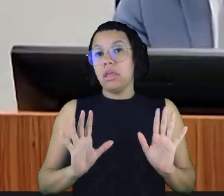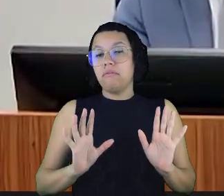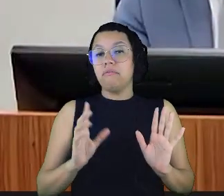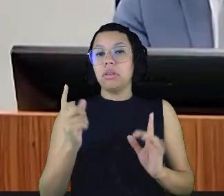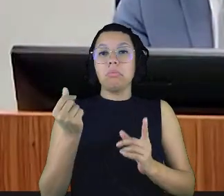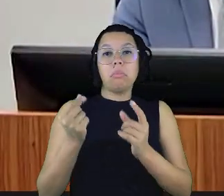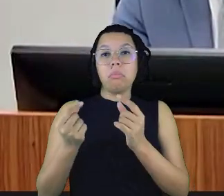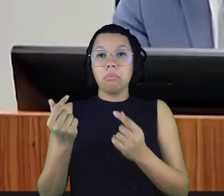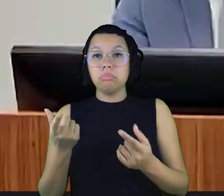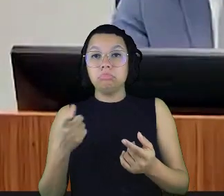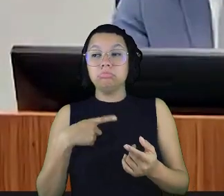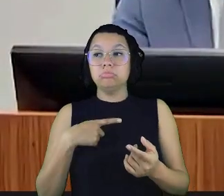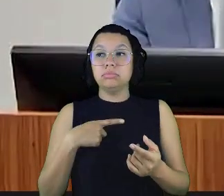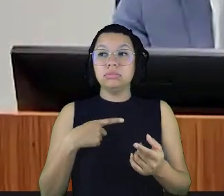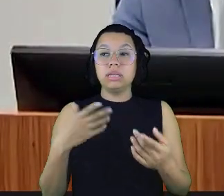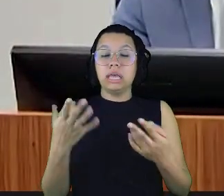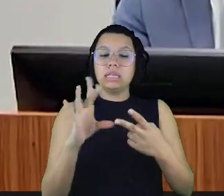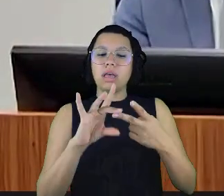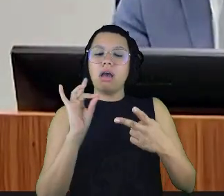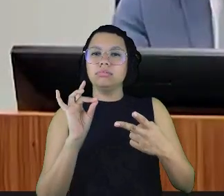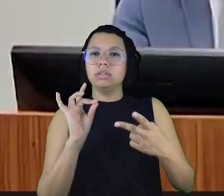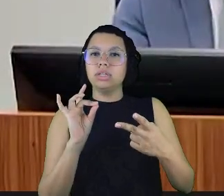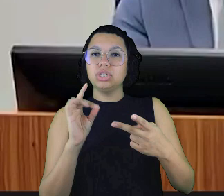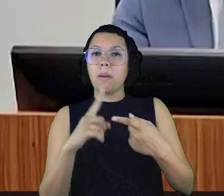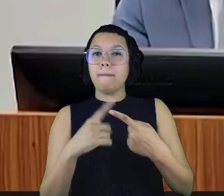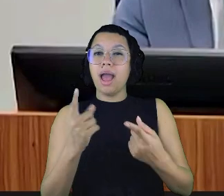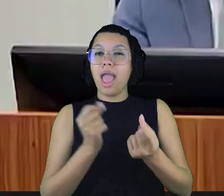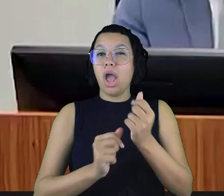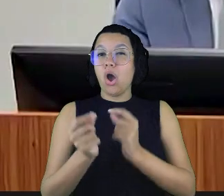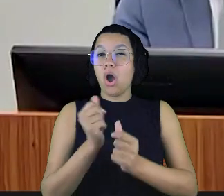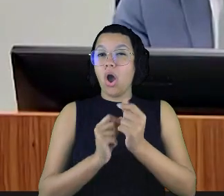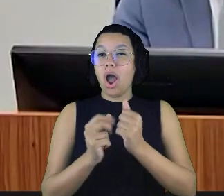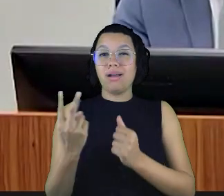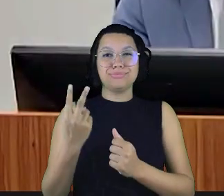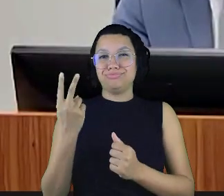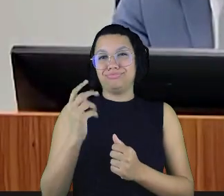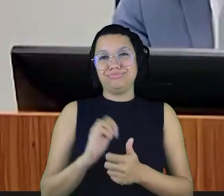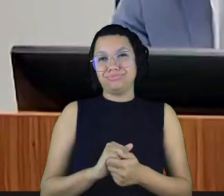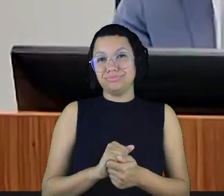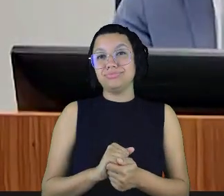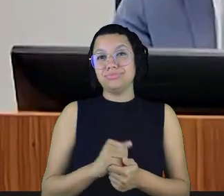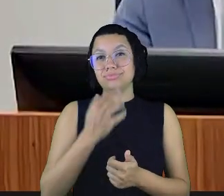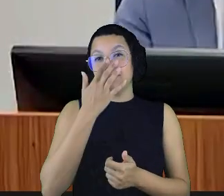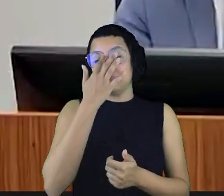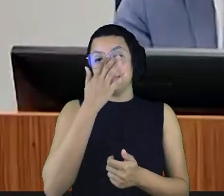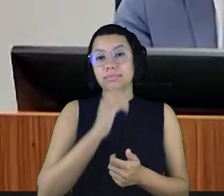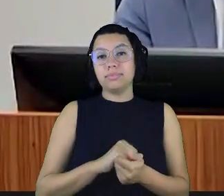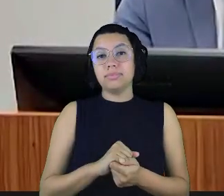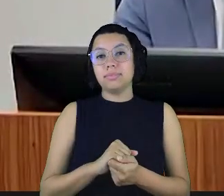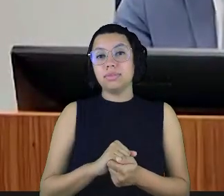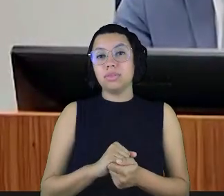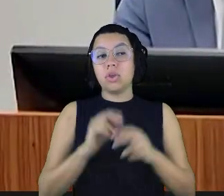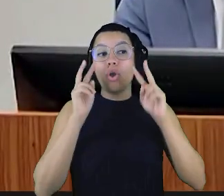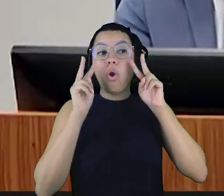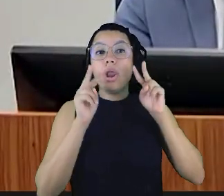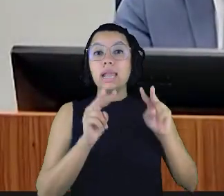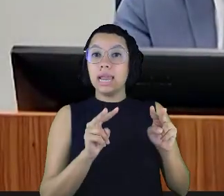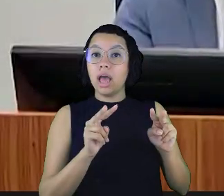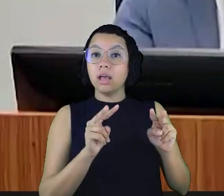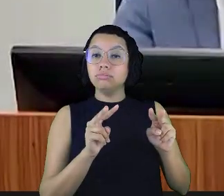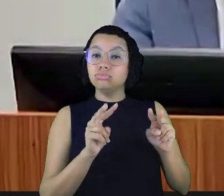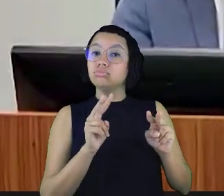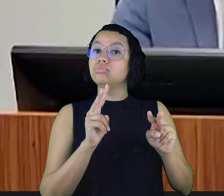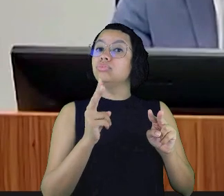teria essa alternativa, mas ela economicamente não vale a pena. Do ponto de vista econômico, eu não